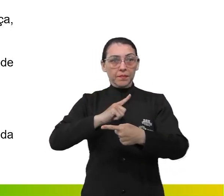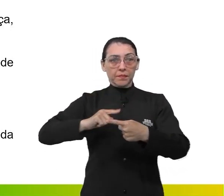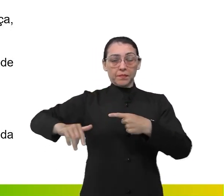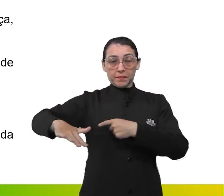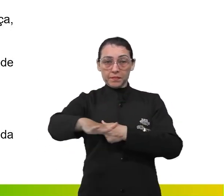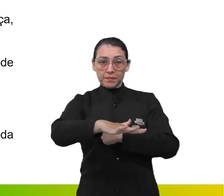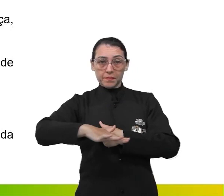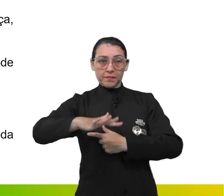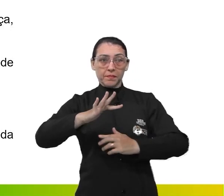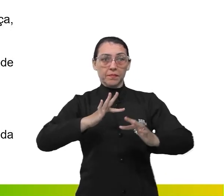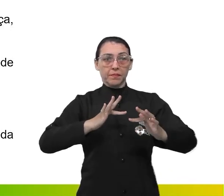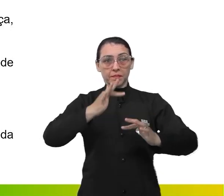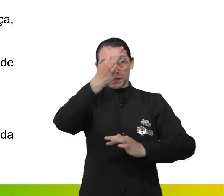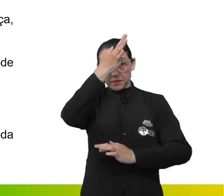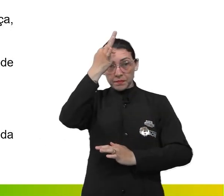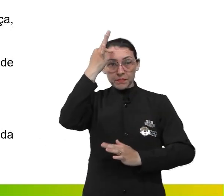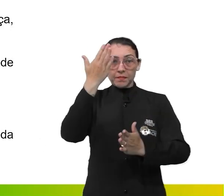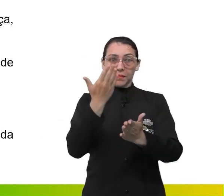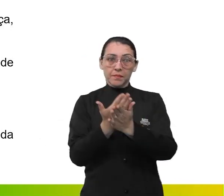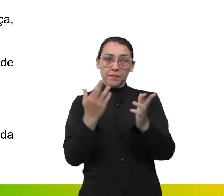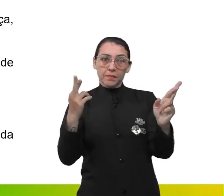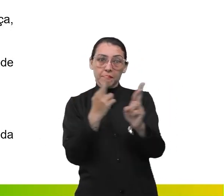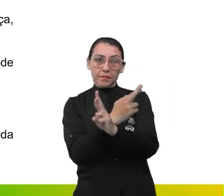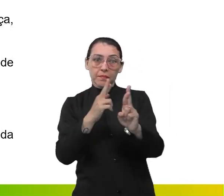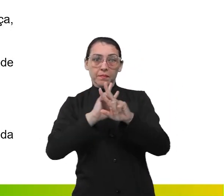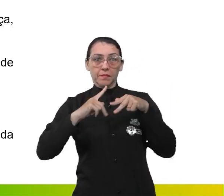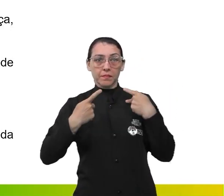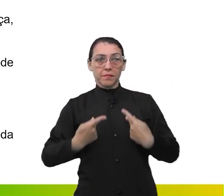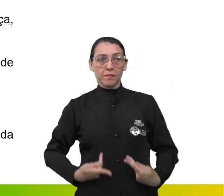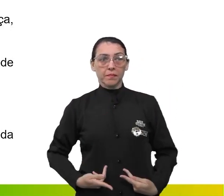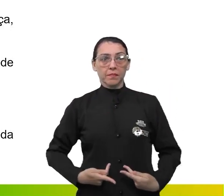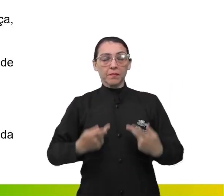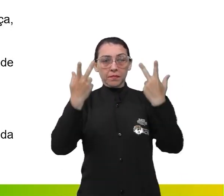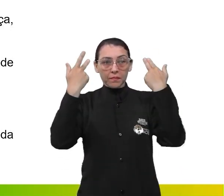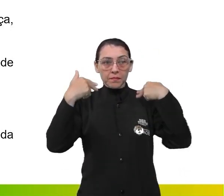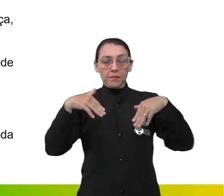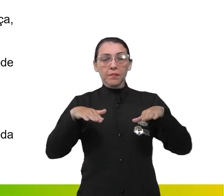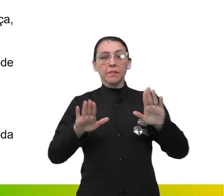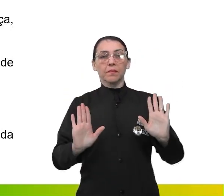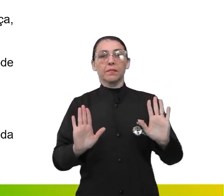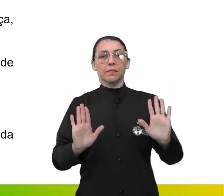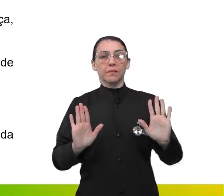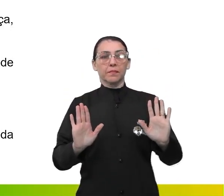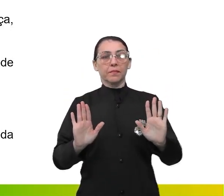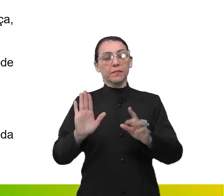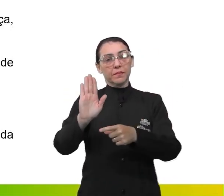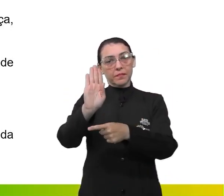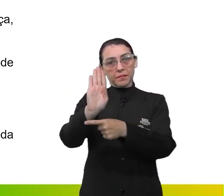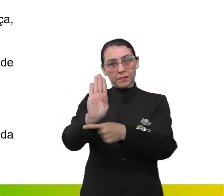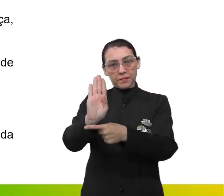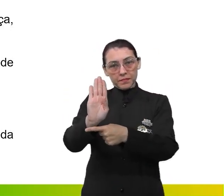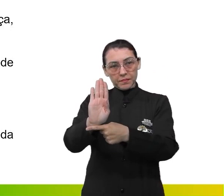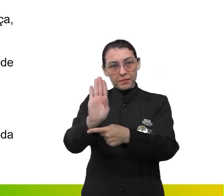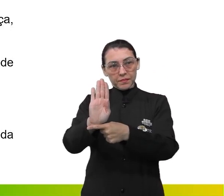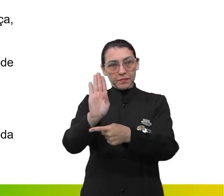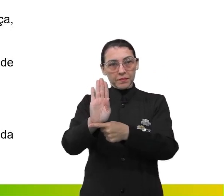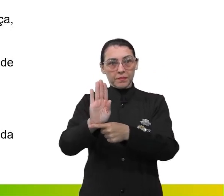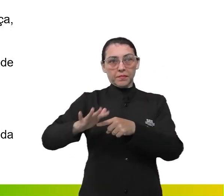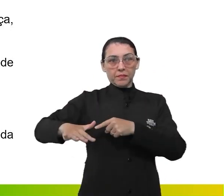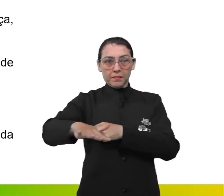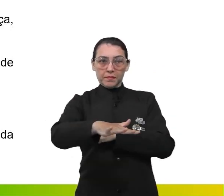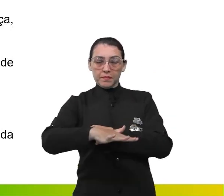o seguinte: é a área da filosofia que estuda a relação entre a humanidade, a natureza e a